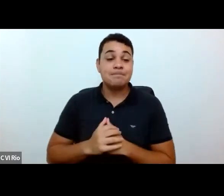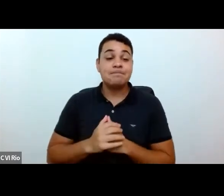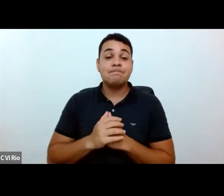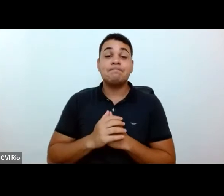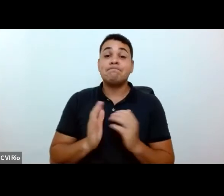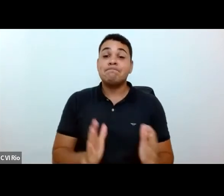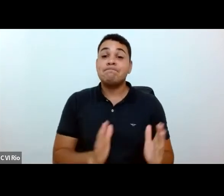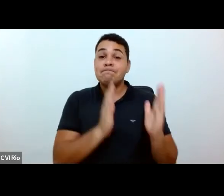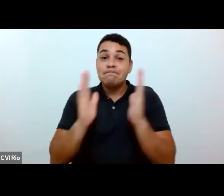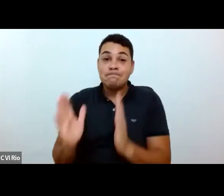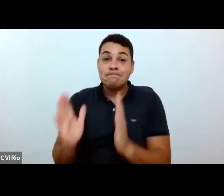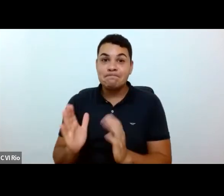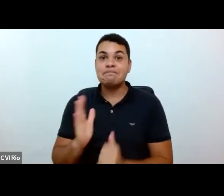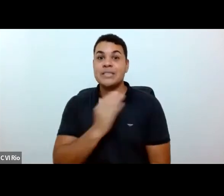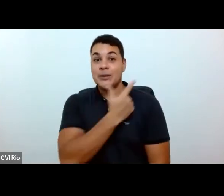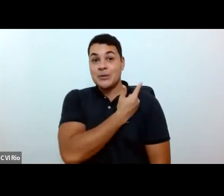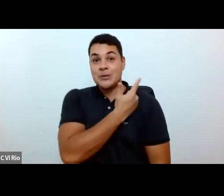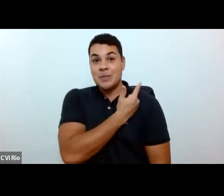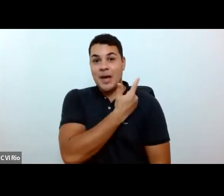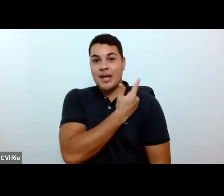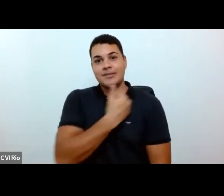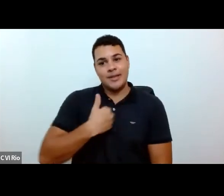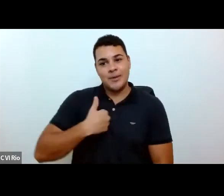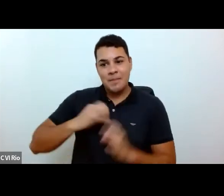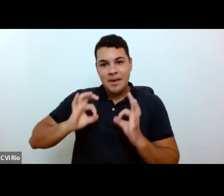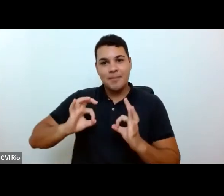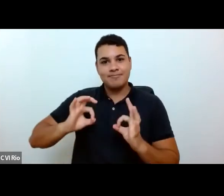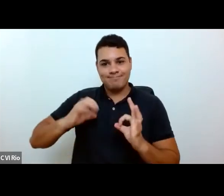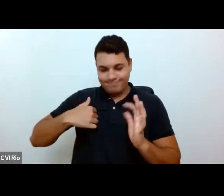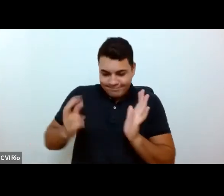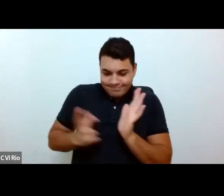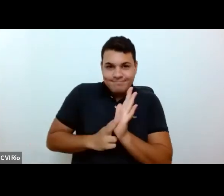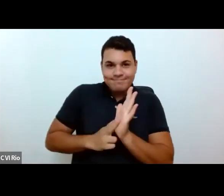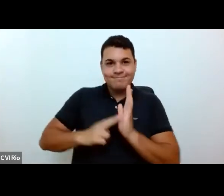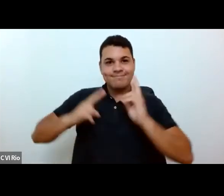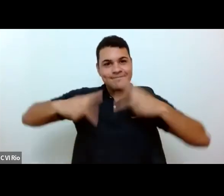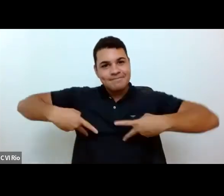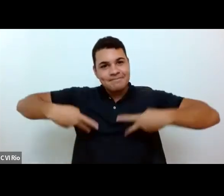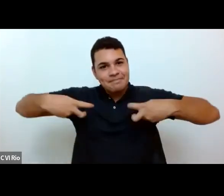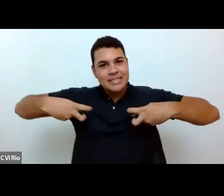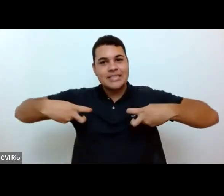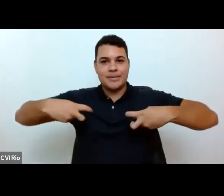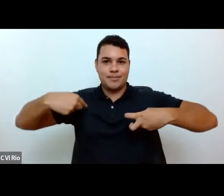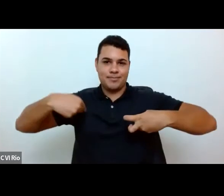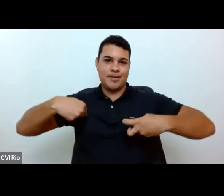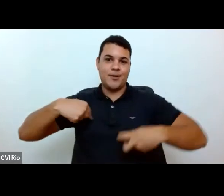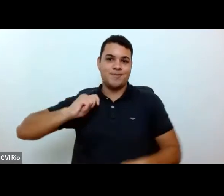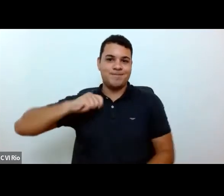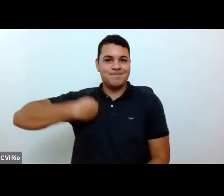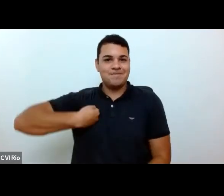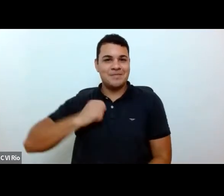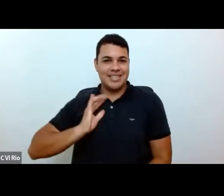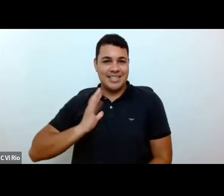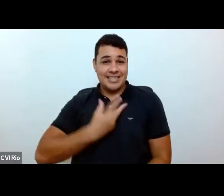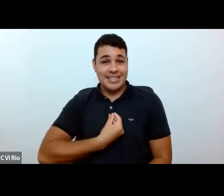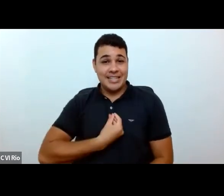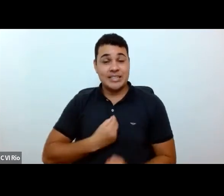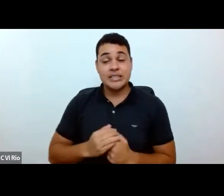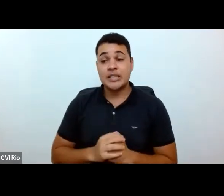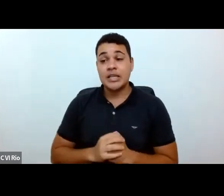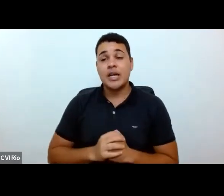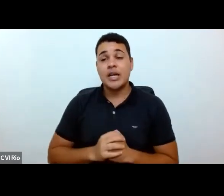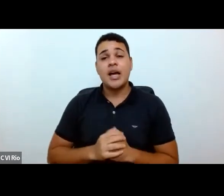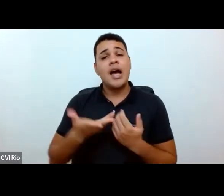a me fortalecer enquanto uma pessoa trans, pensando o meu corpo na escola pública. É, muito solitária, né,